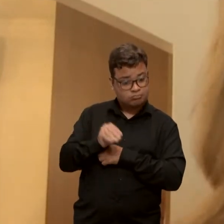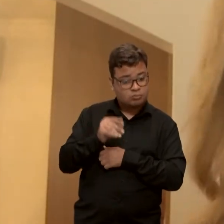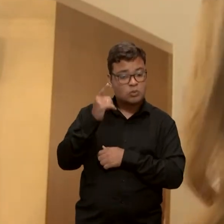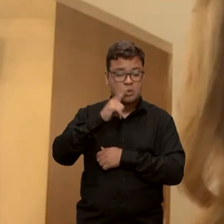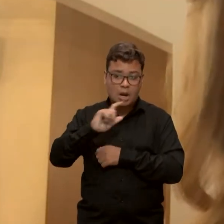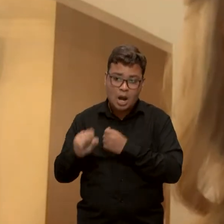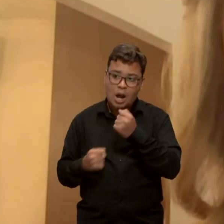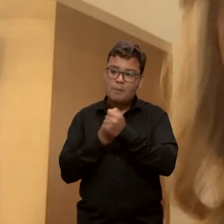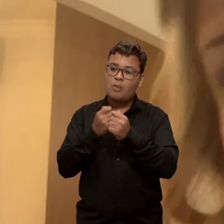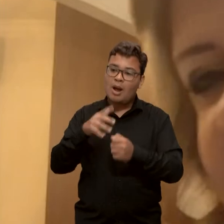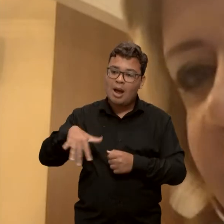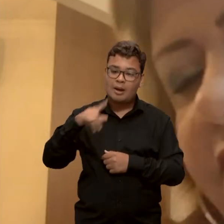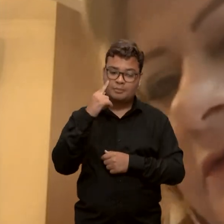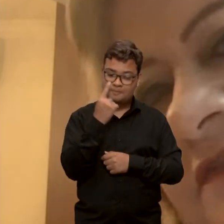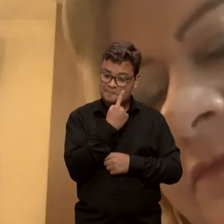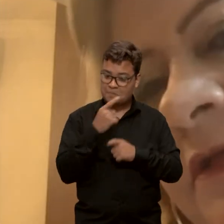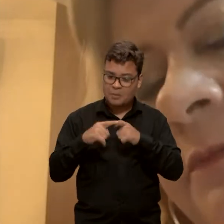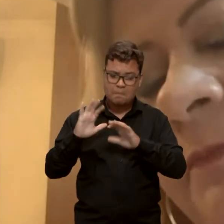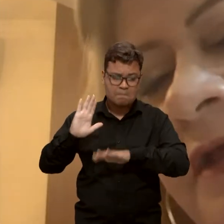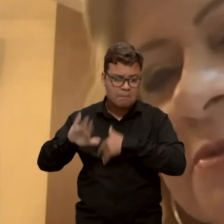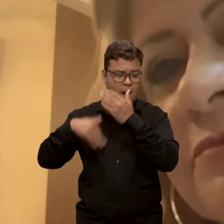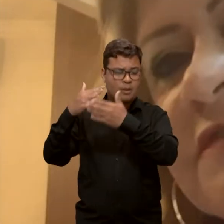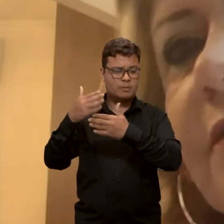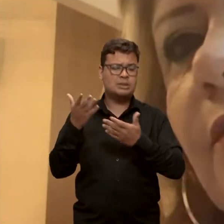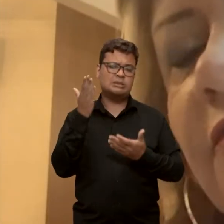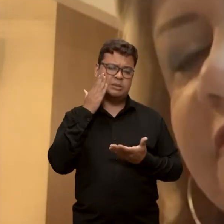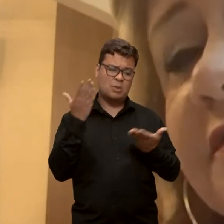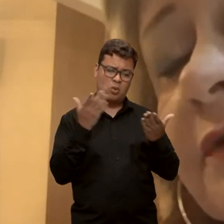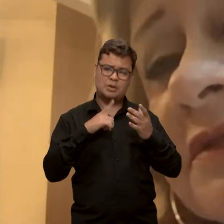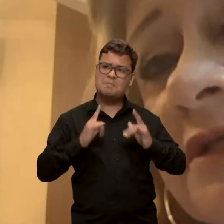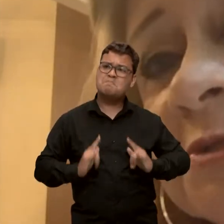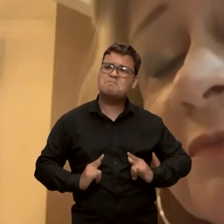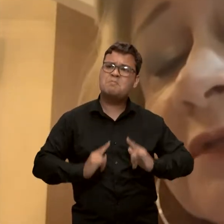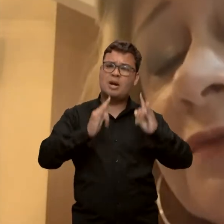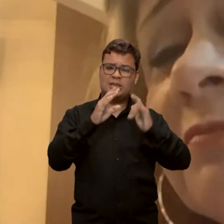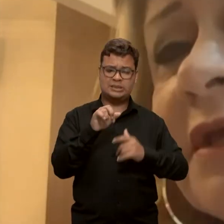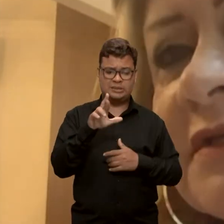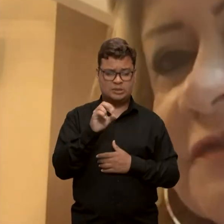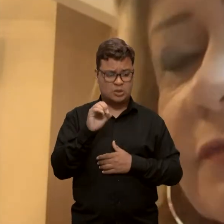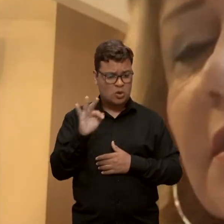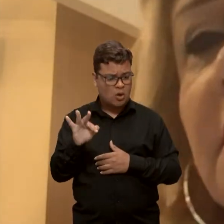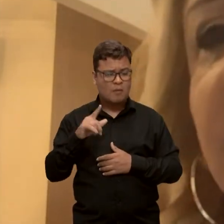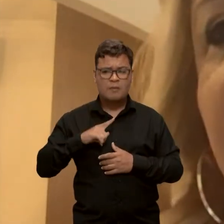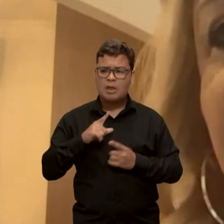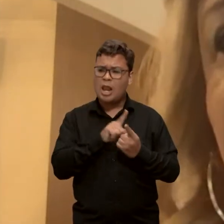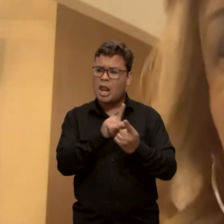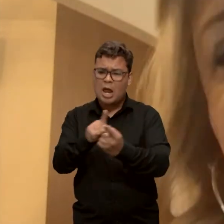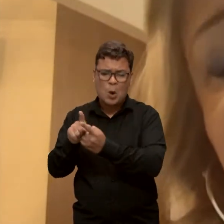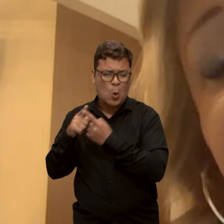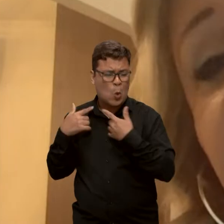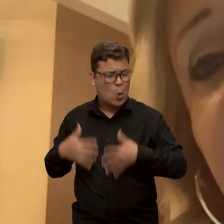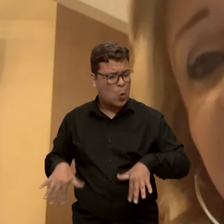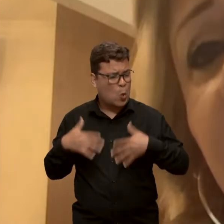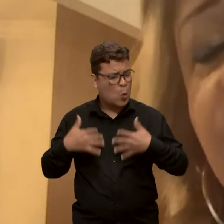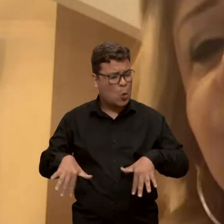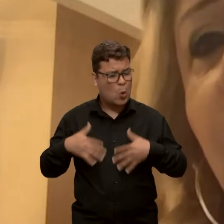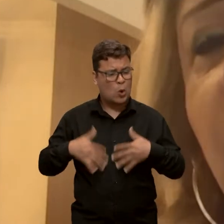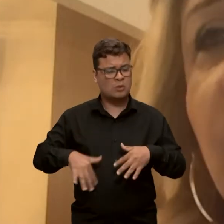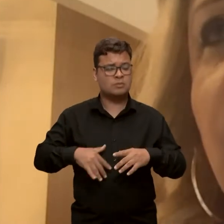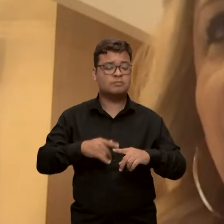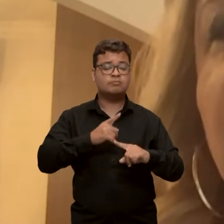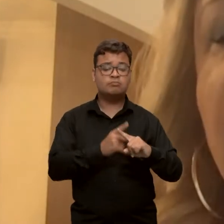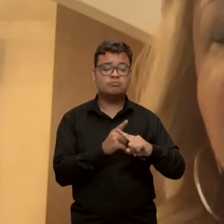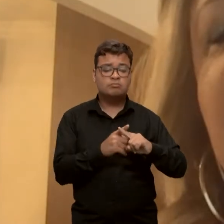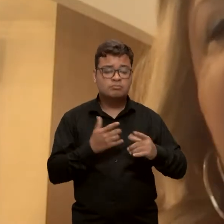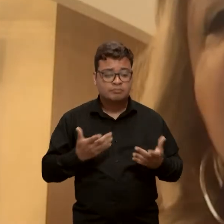a oftalmologia. Hoje você vê, nós temos aquele prédio do Serof, que tem um atendimento imenso, né, não